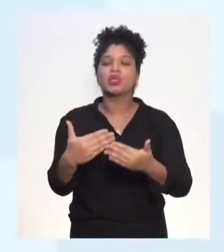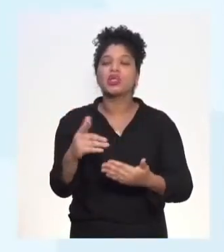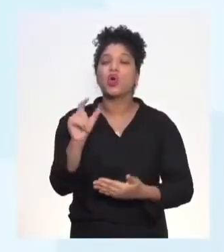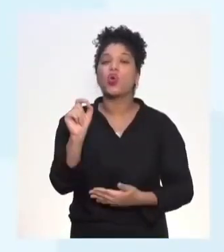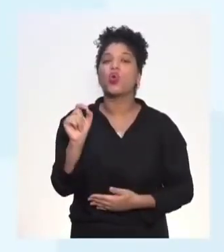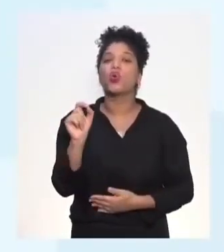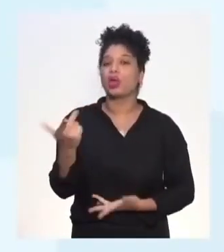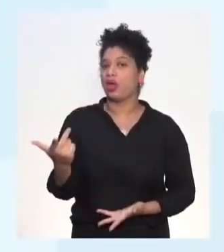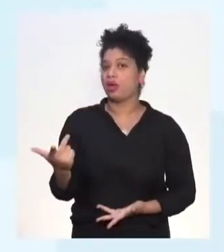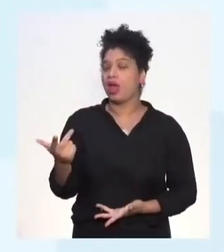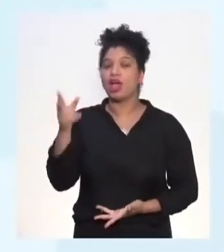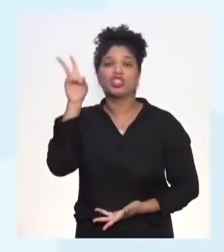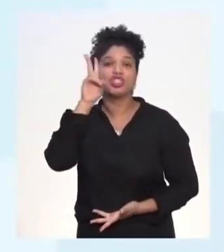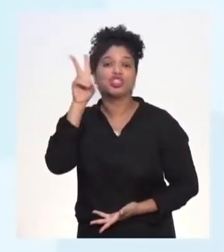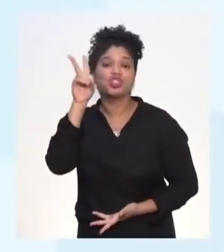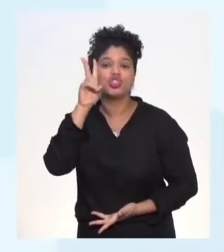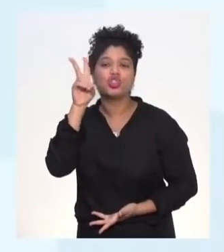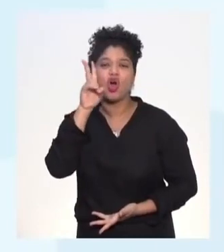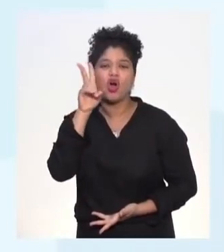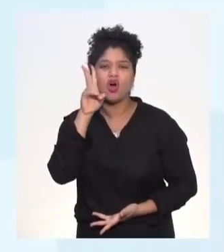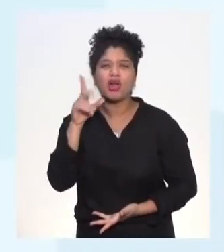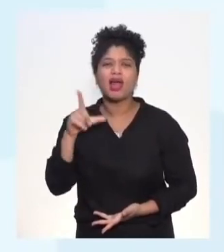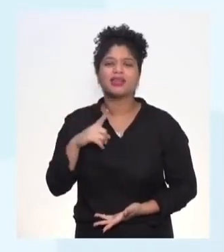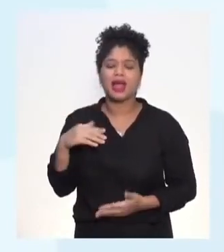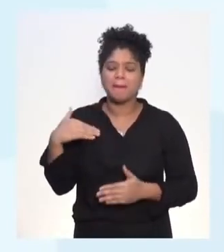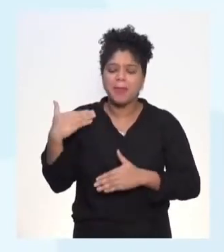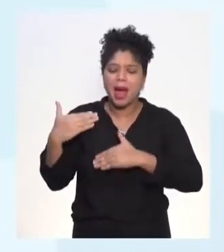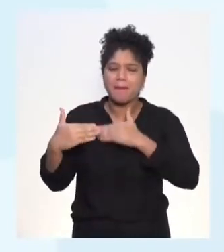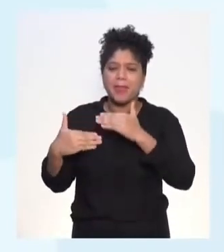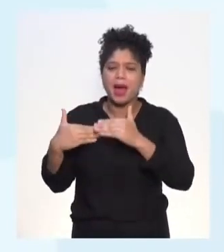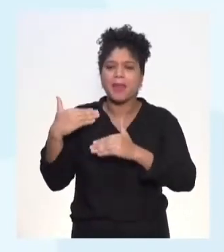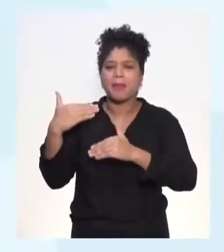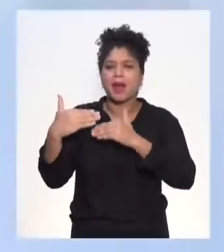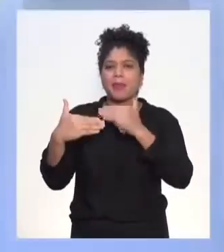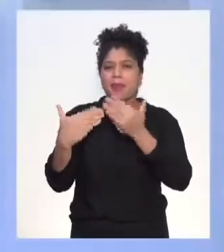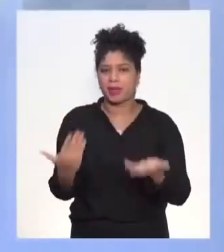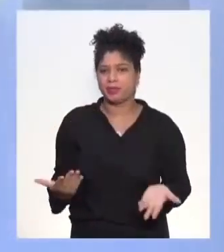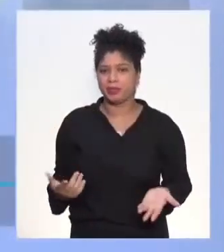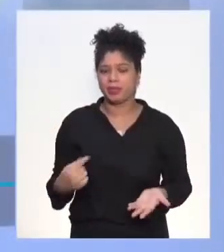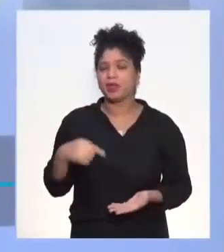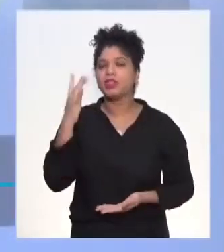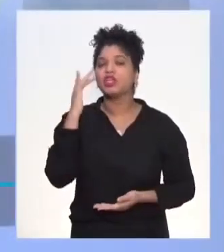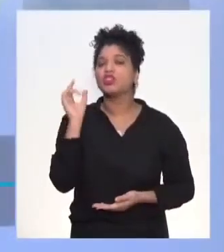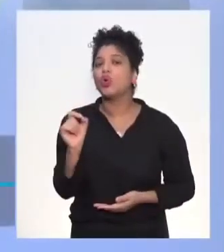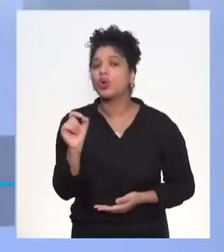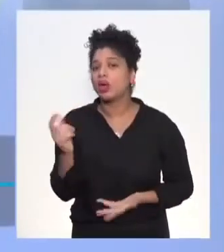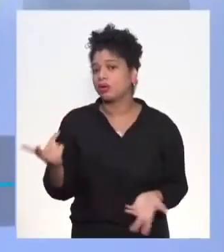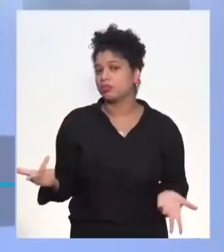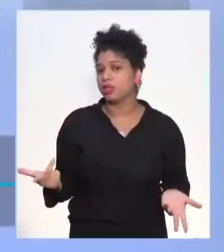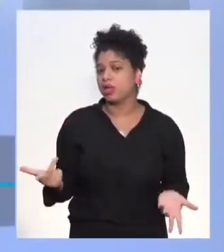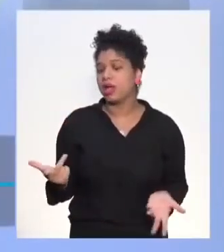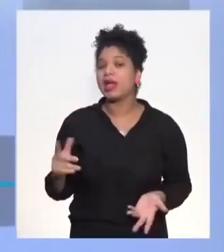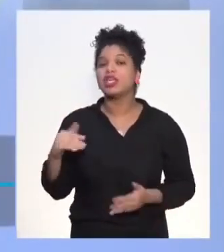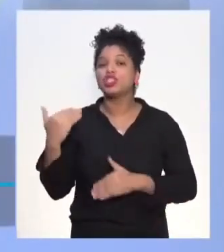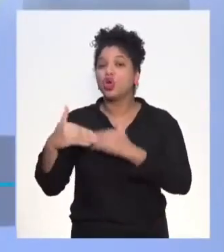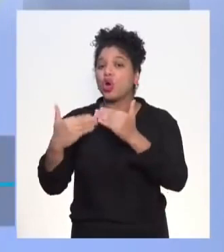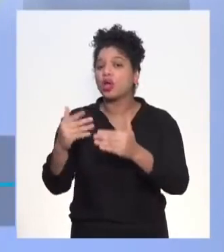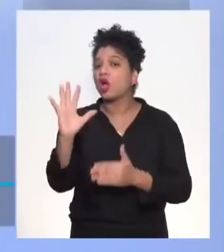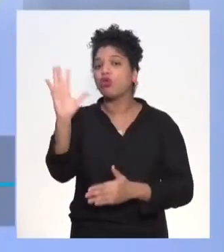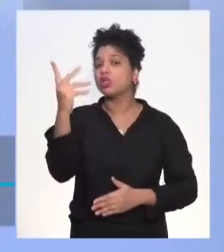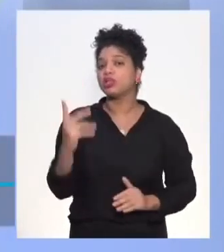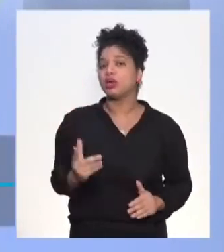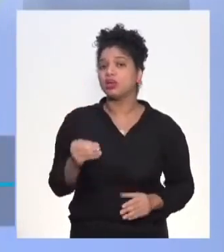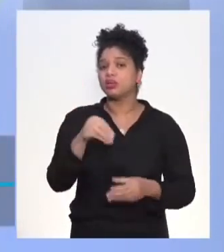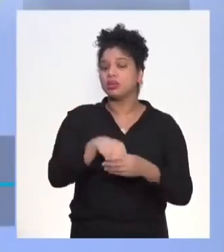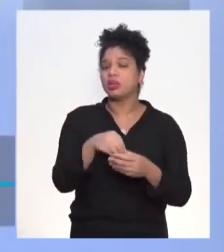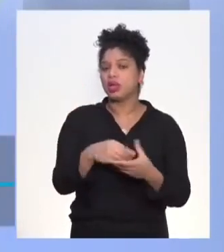a história em si, é a história se desenvolvendo, são os eventos se desenvolvendo. Gente, o que é o enredo? O enredo é um fato depois de outro fato. Por exemplo, uma